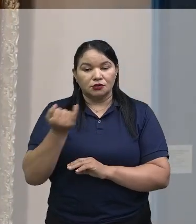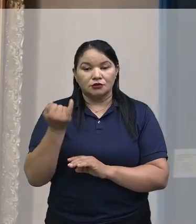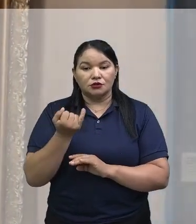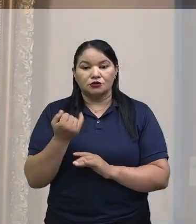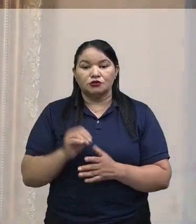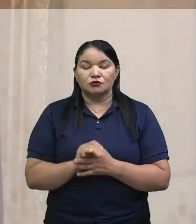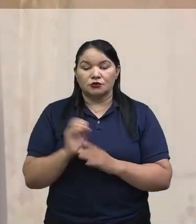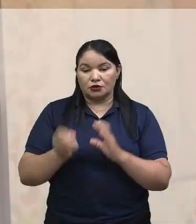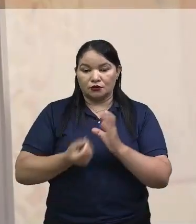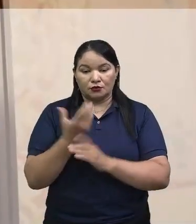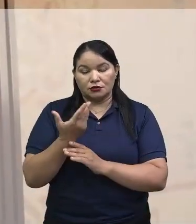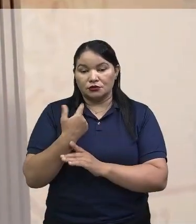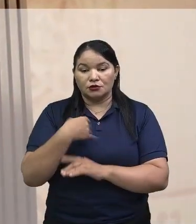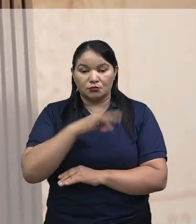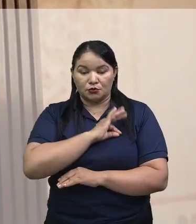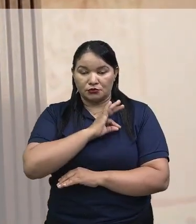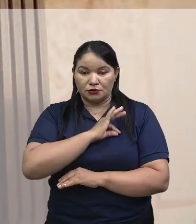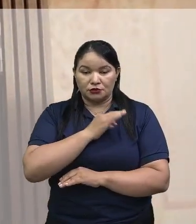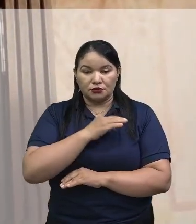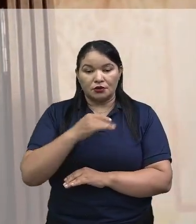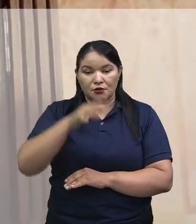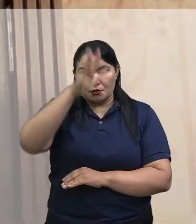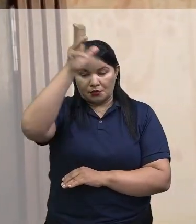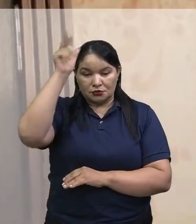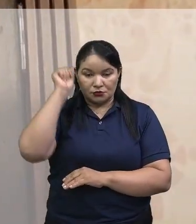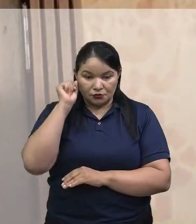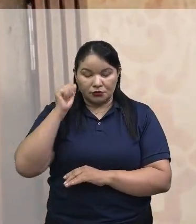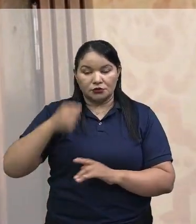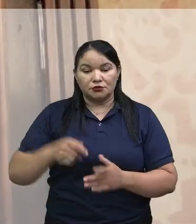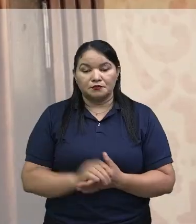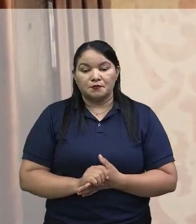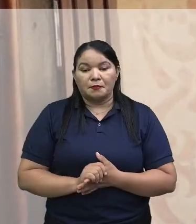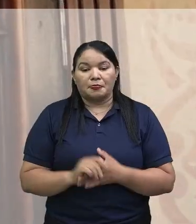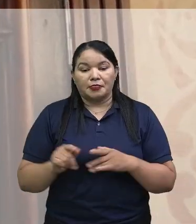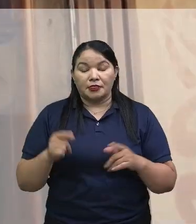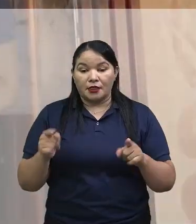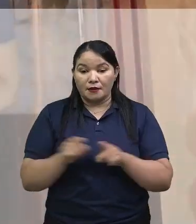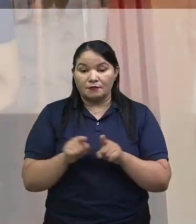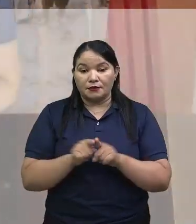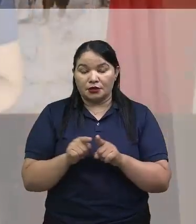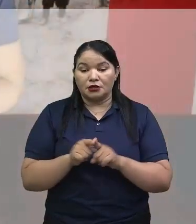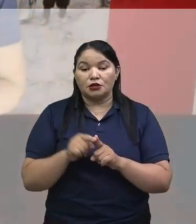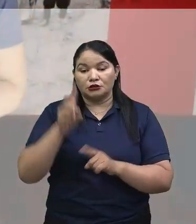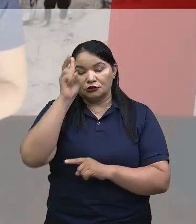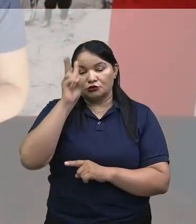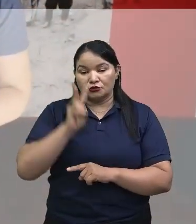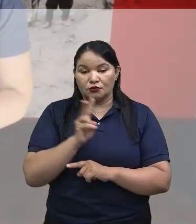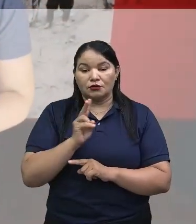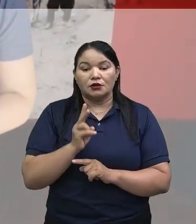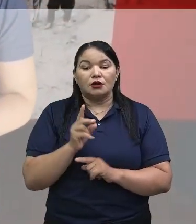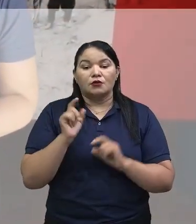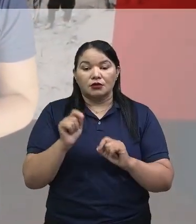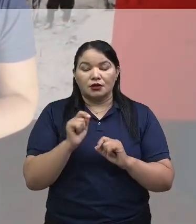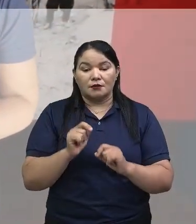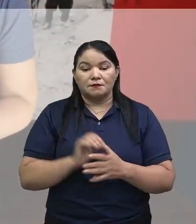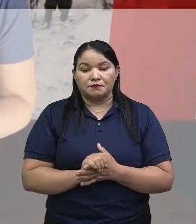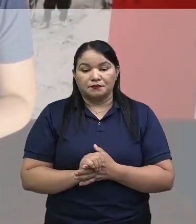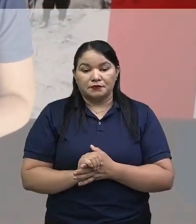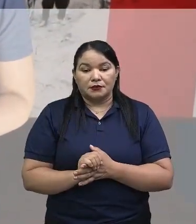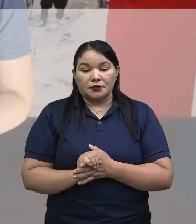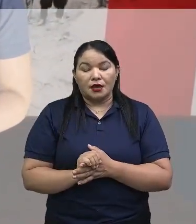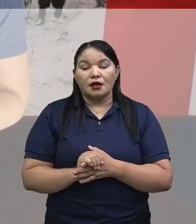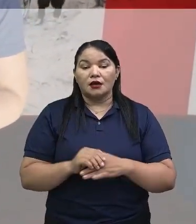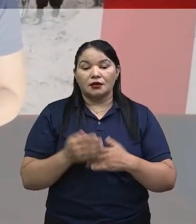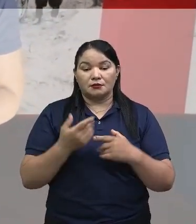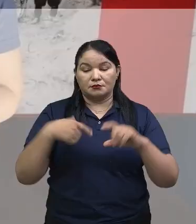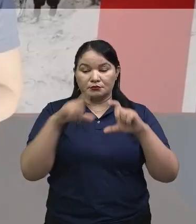as origens da Polícia Militar no Amazonas e, inclusive, esse fato histórico foi homenageado na